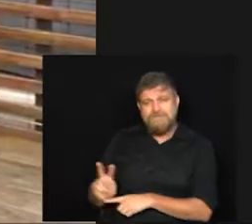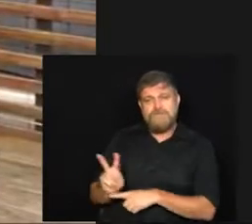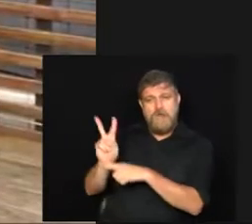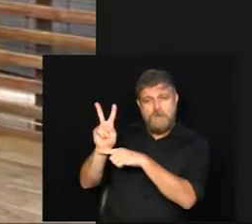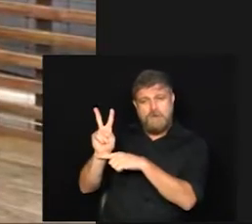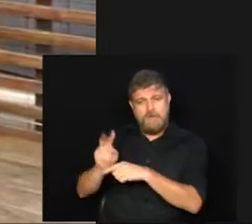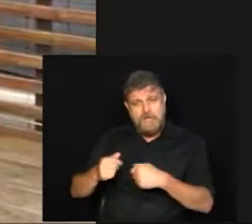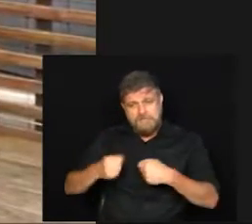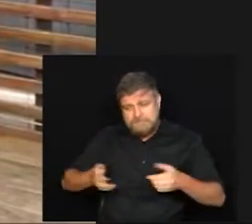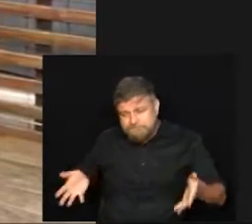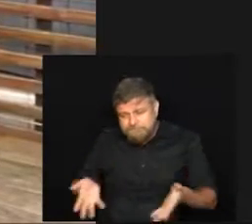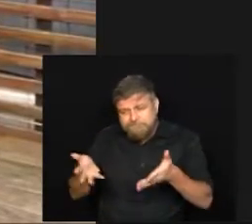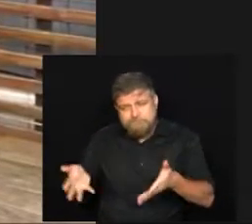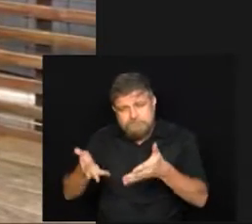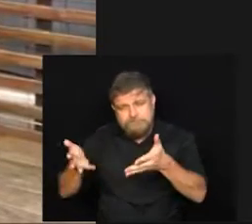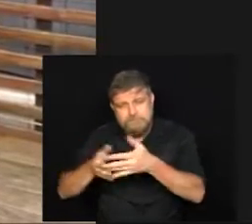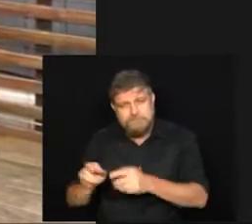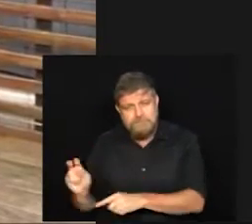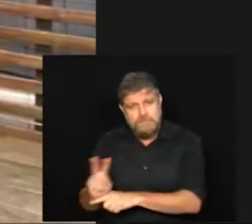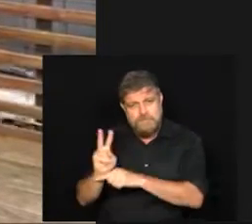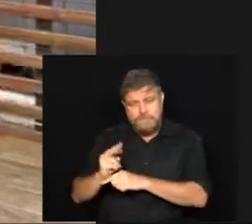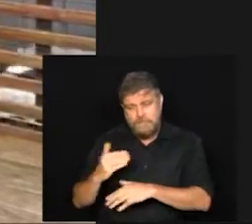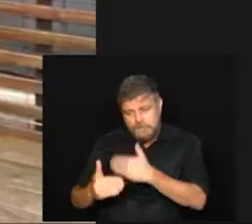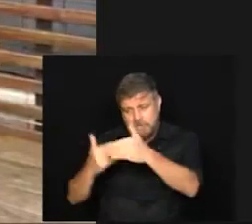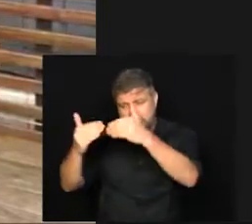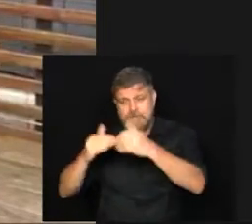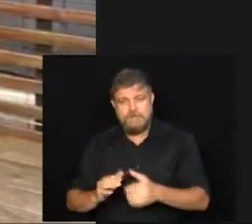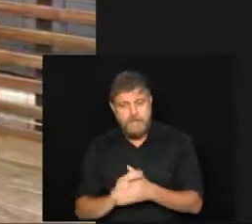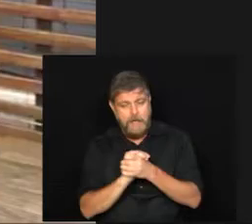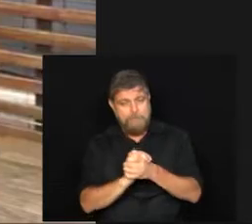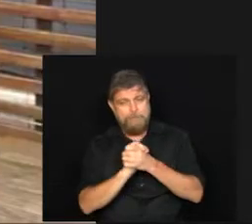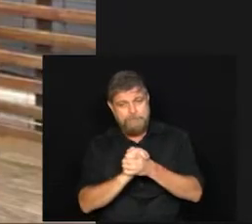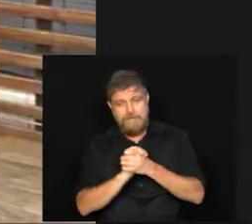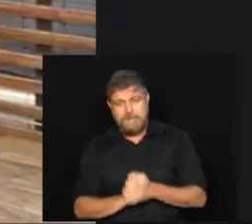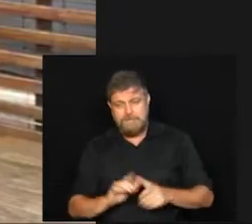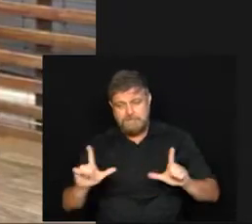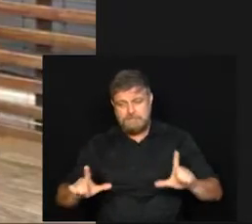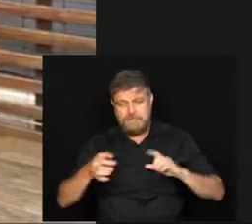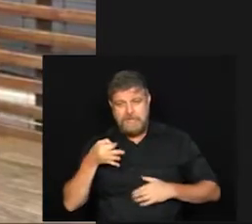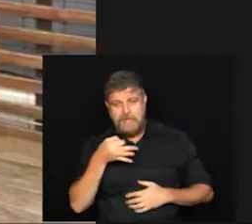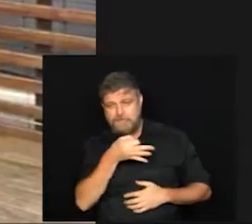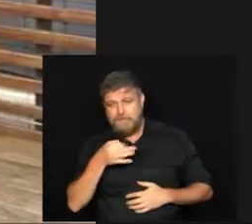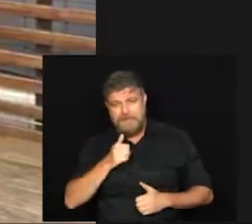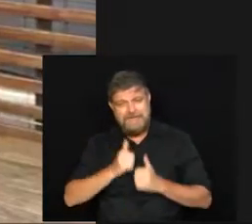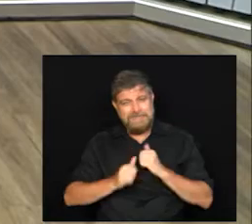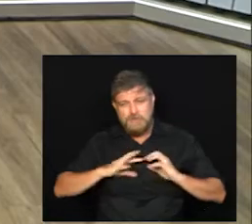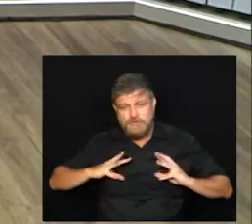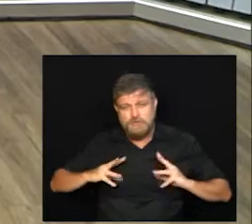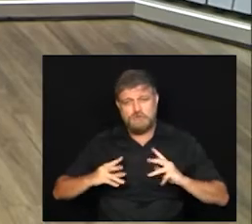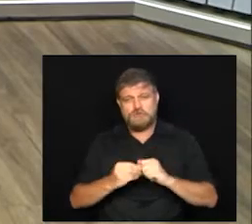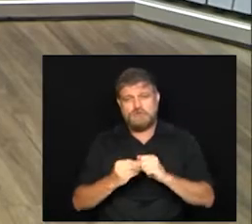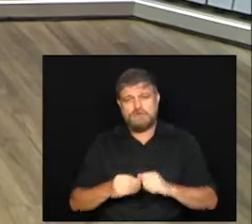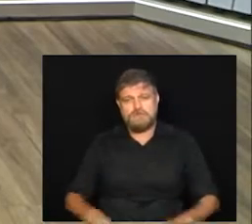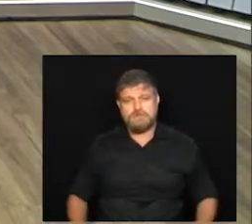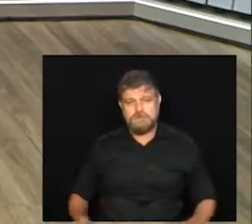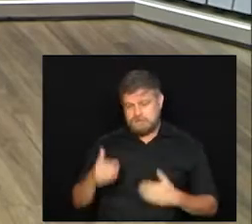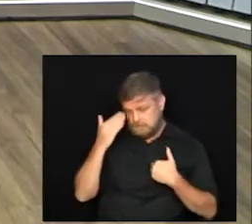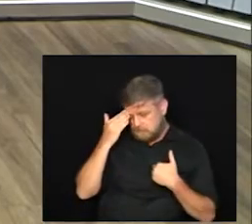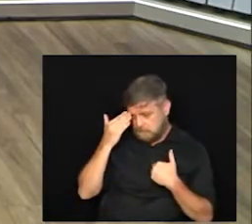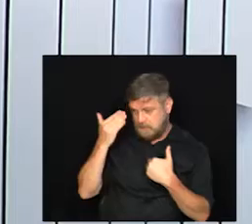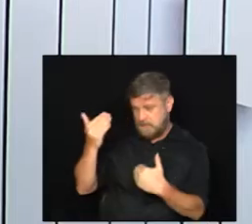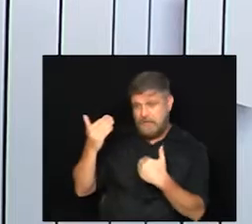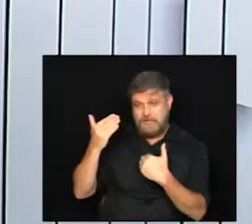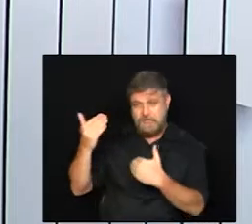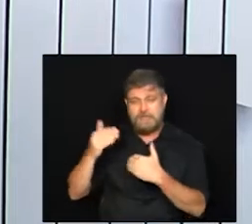eles merecem ser mais valorizados e parabéns aí por dar oportunidade a todos esses esportes. Tá certo, então agradeço a presença